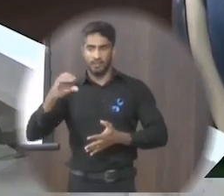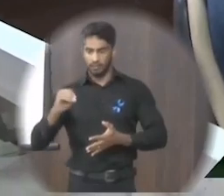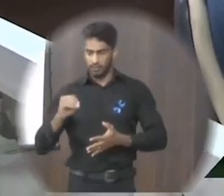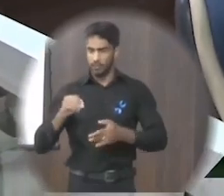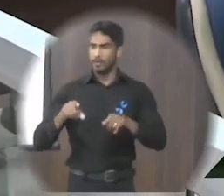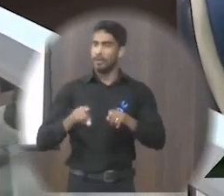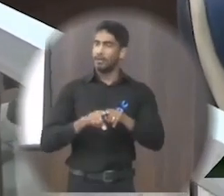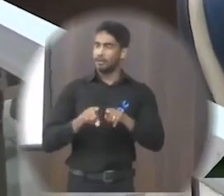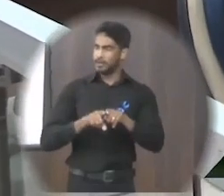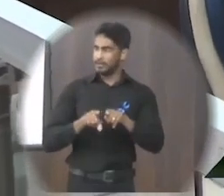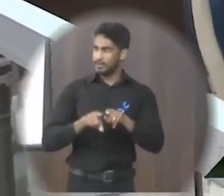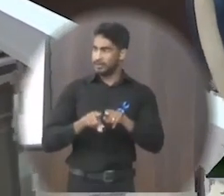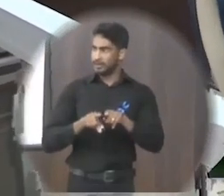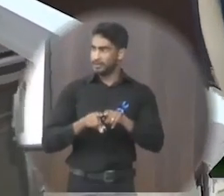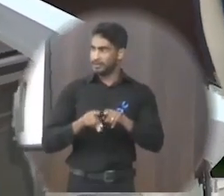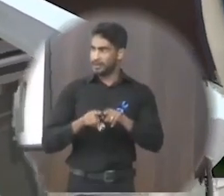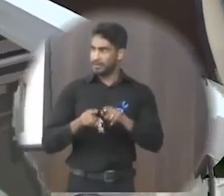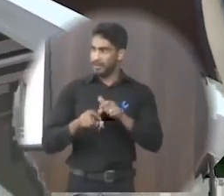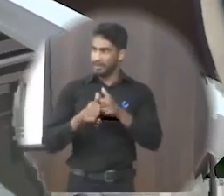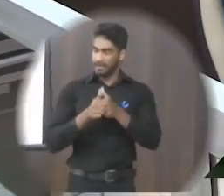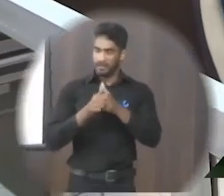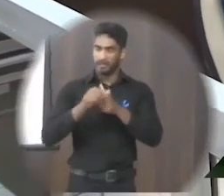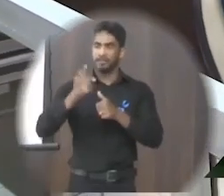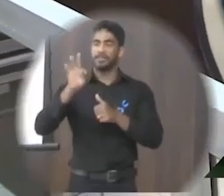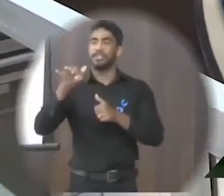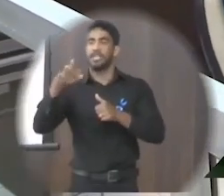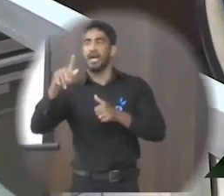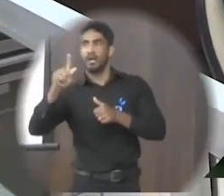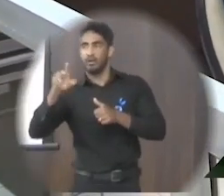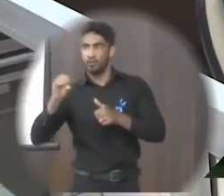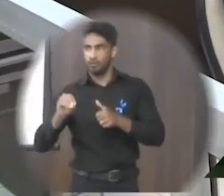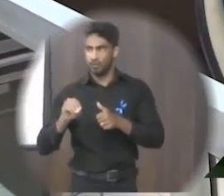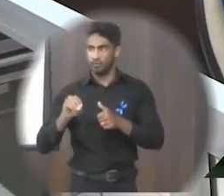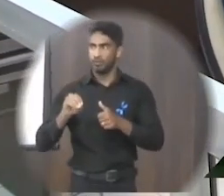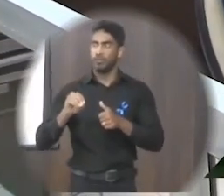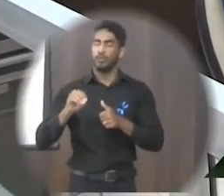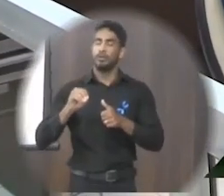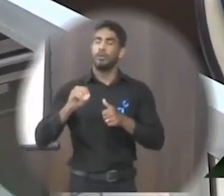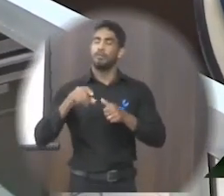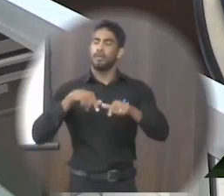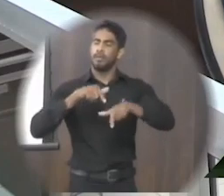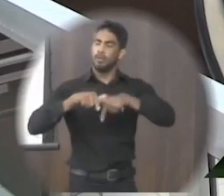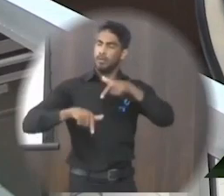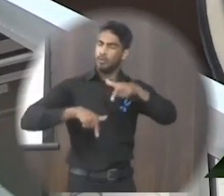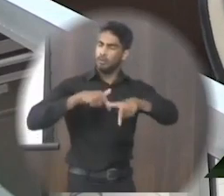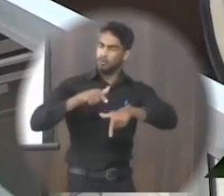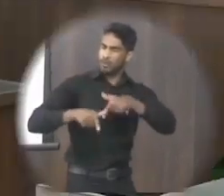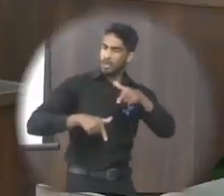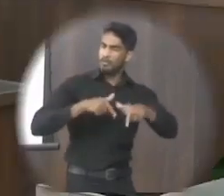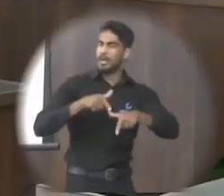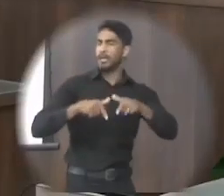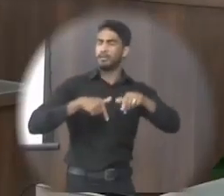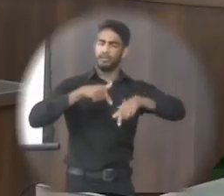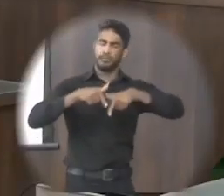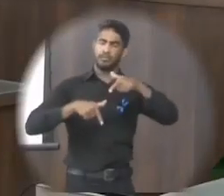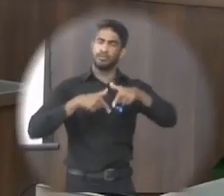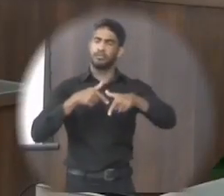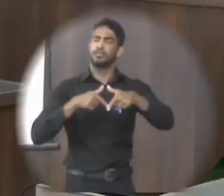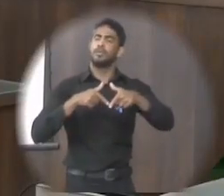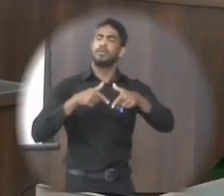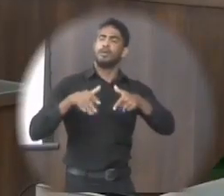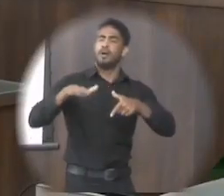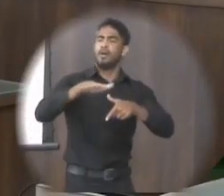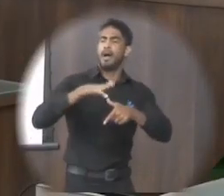também servidor dessa secretaria, o senhor Tiago Soares Rodrigues, pelo brilhante trabalho na condução e execução dos serviços de